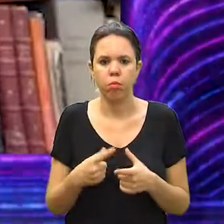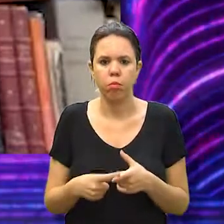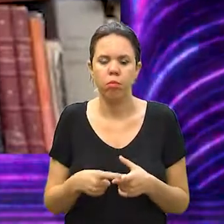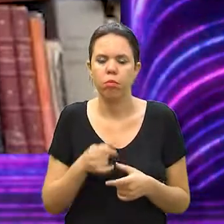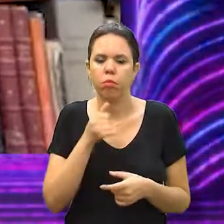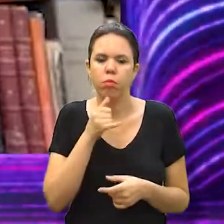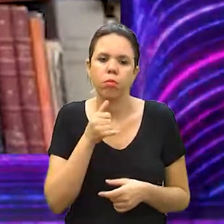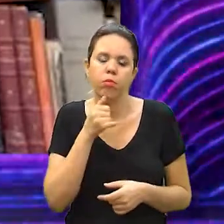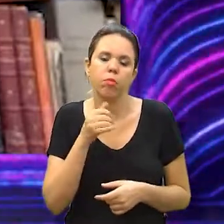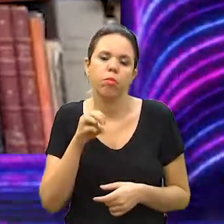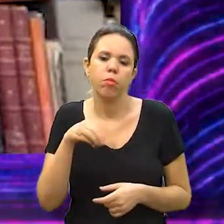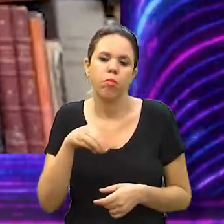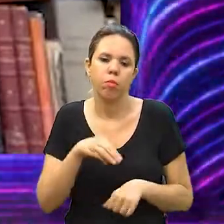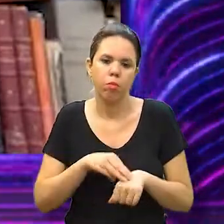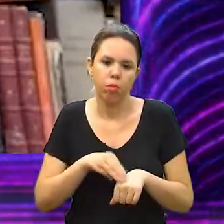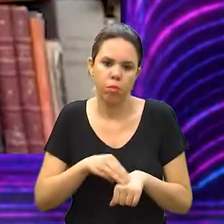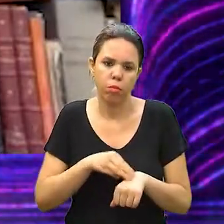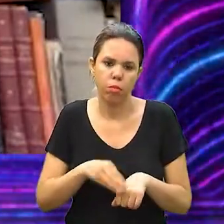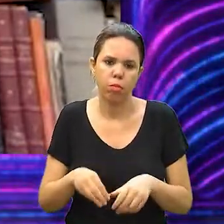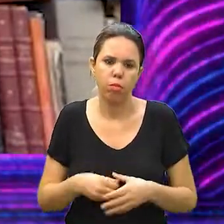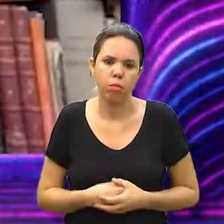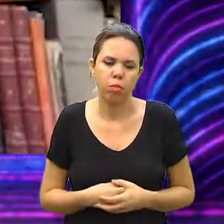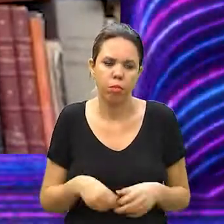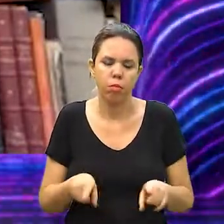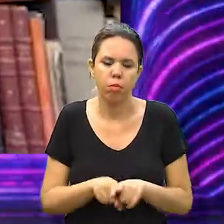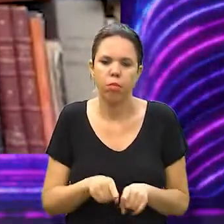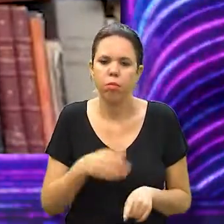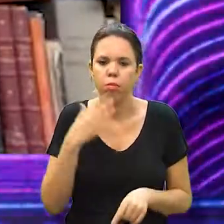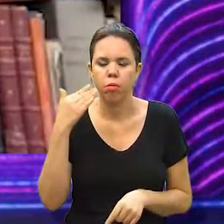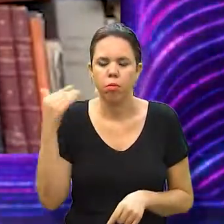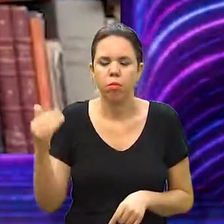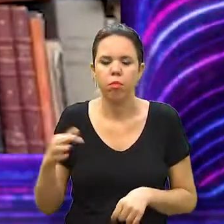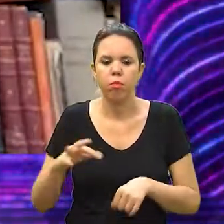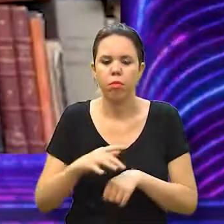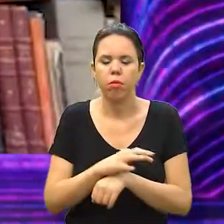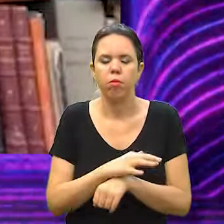marrom, Loxosceles reclusa, também conhecida como aranha